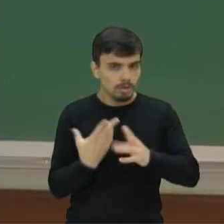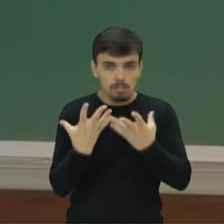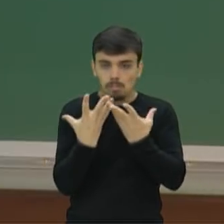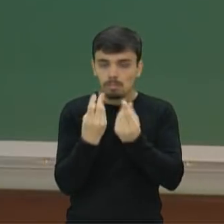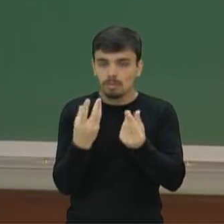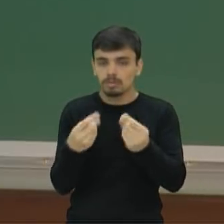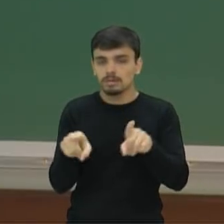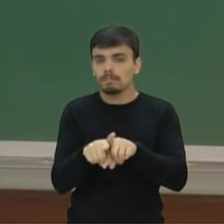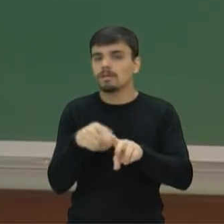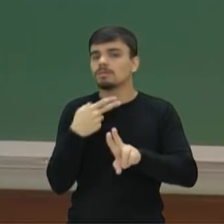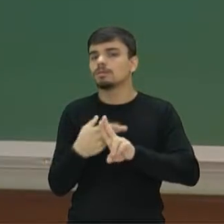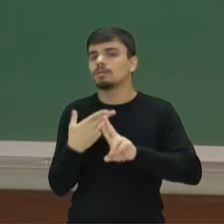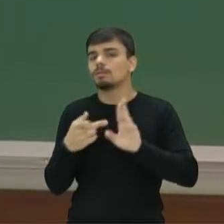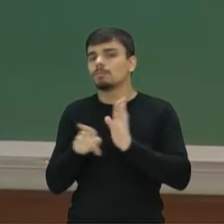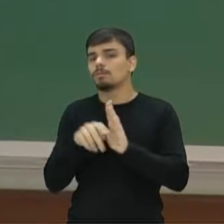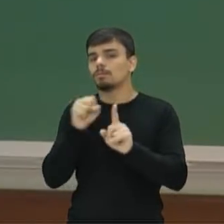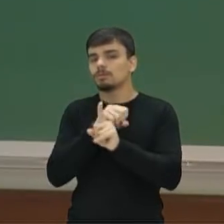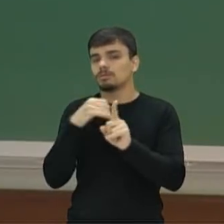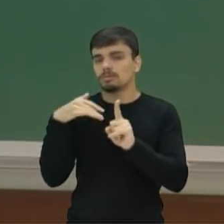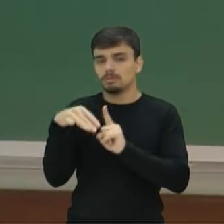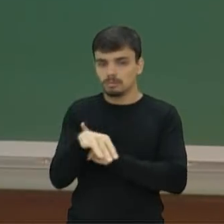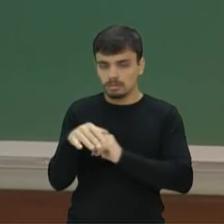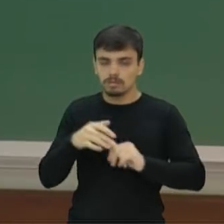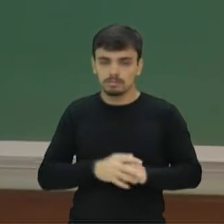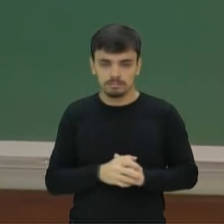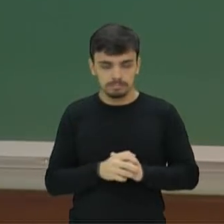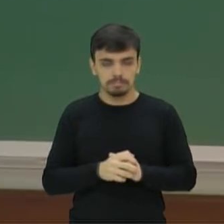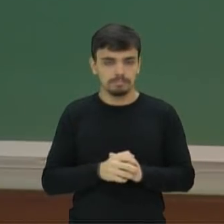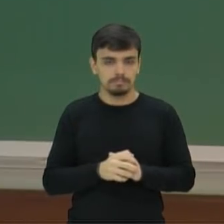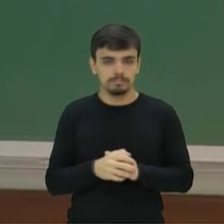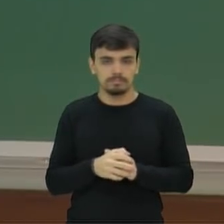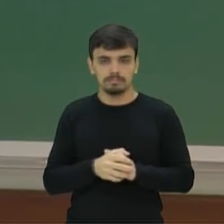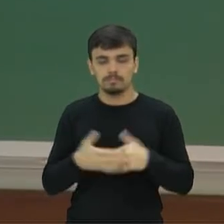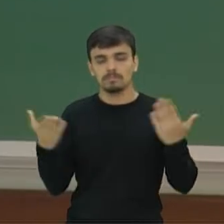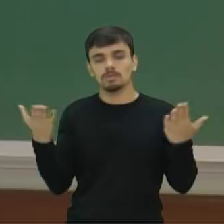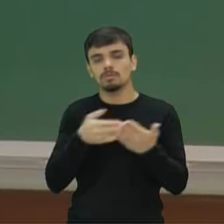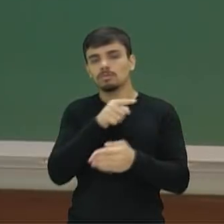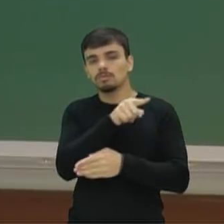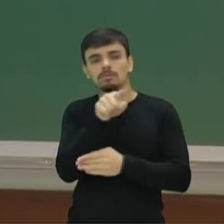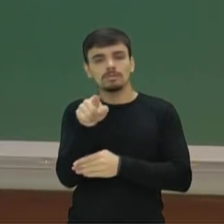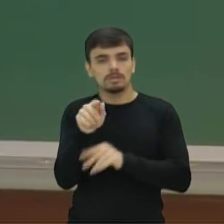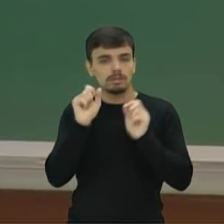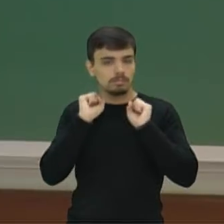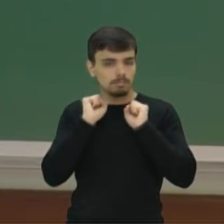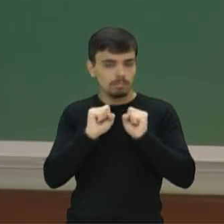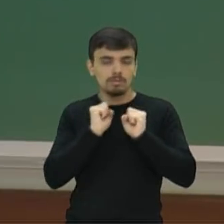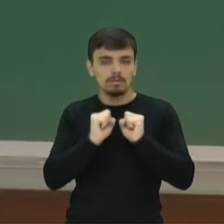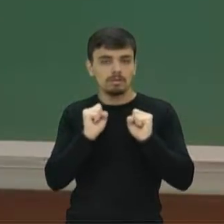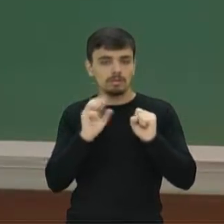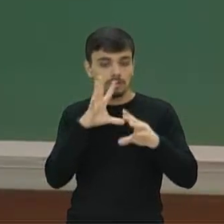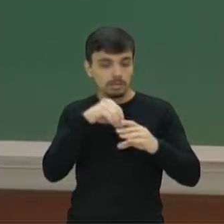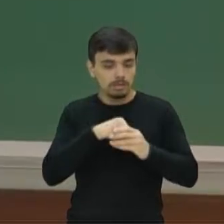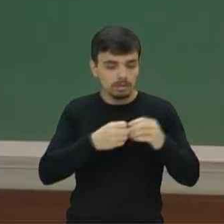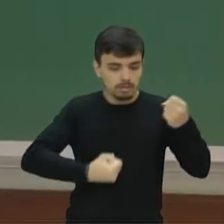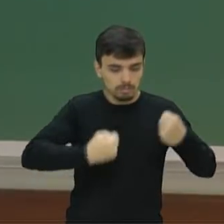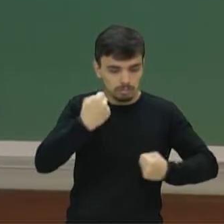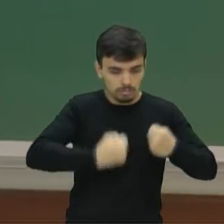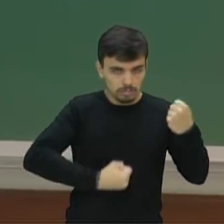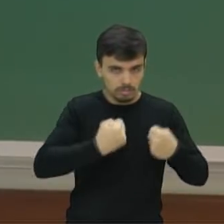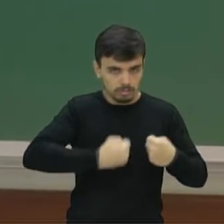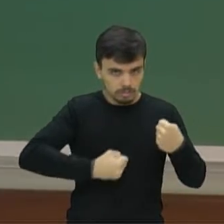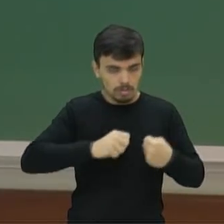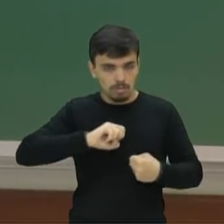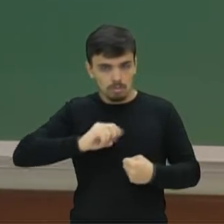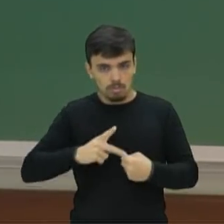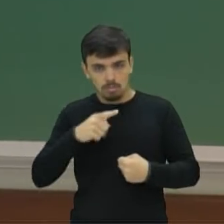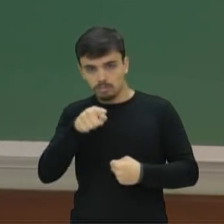muito utilizada pela sociedade de consumo. Porque hoje você pode estar dentro de um veículo, conduzindo um